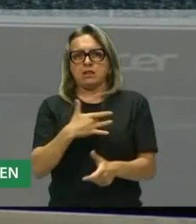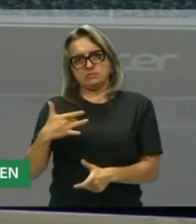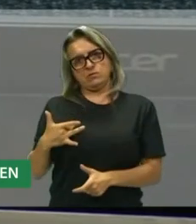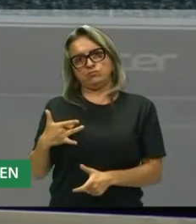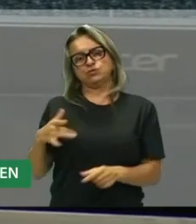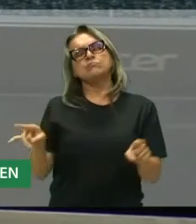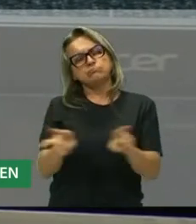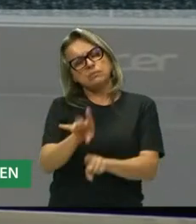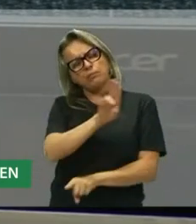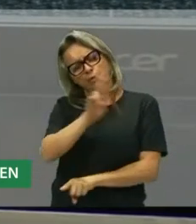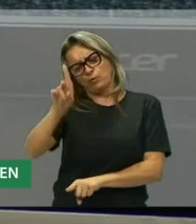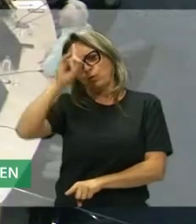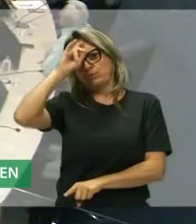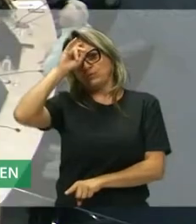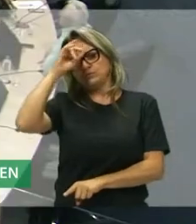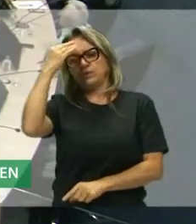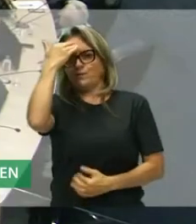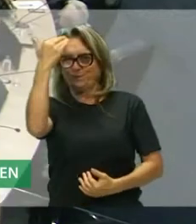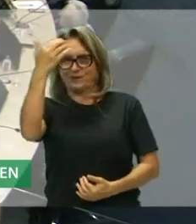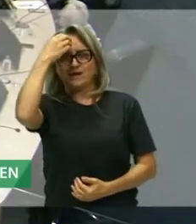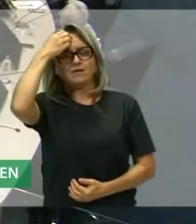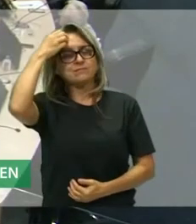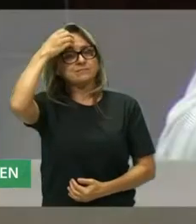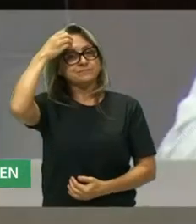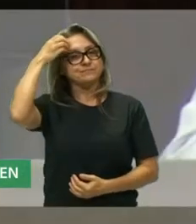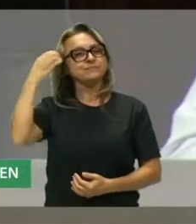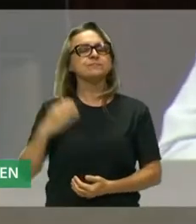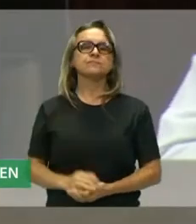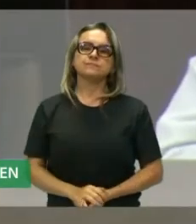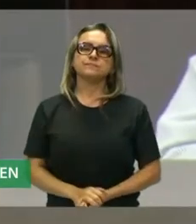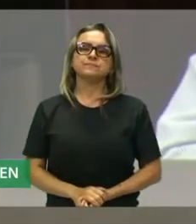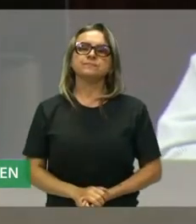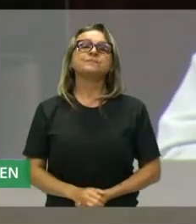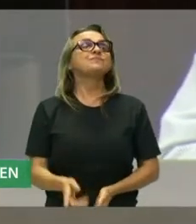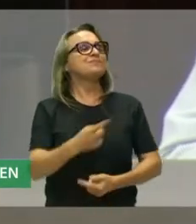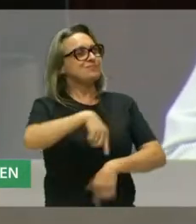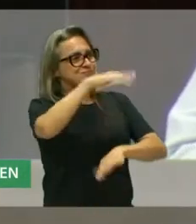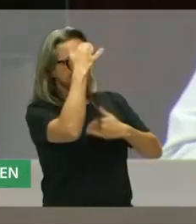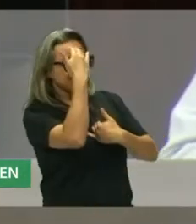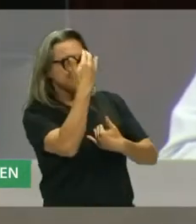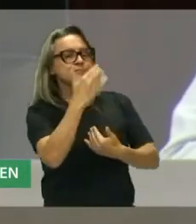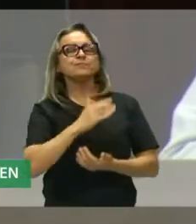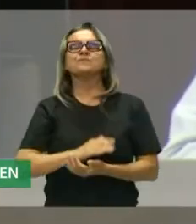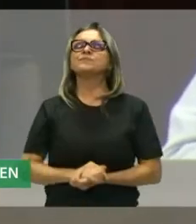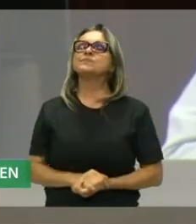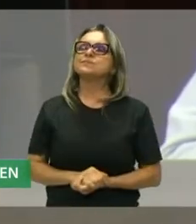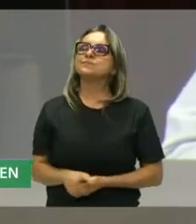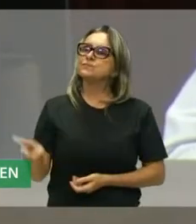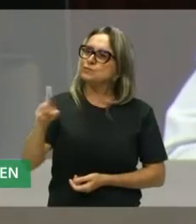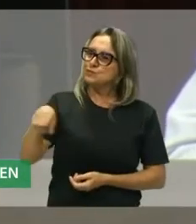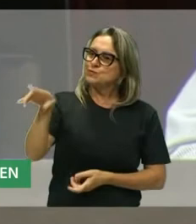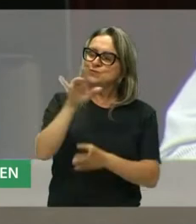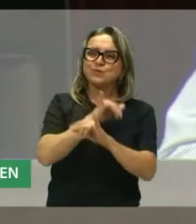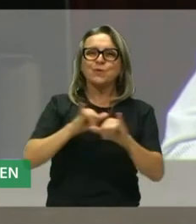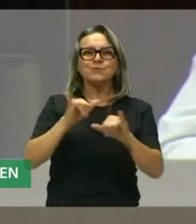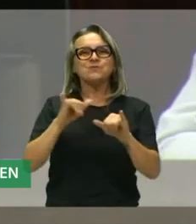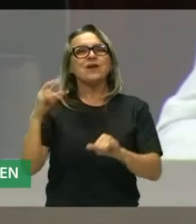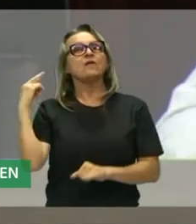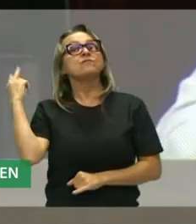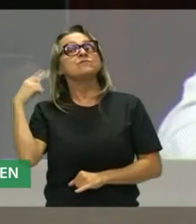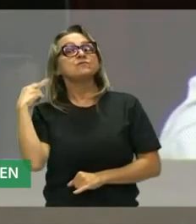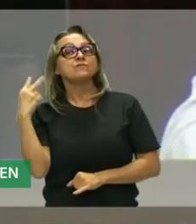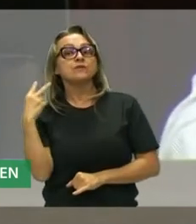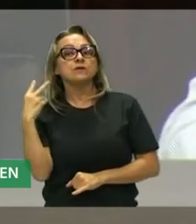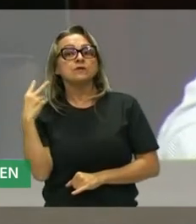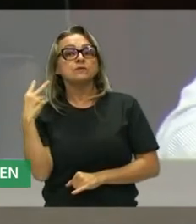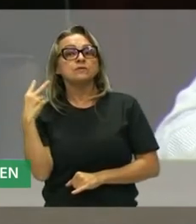hospital. Muito obrigado. Nós que agradecemos, doutor Mauro. Enquanto o senhor falava, os colegas vereadores aqui fizeram a